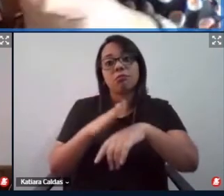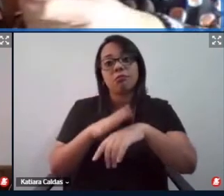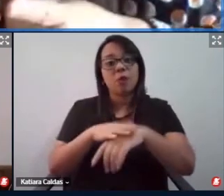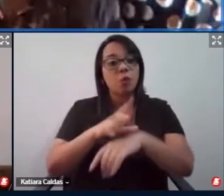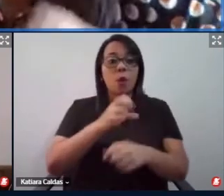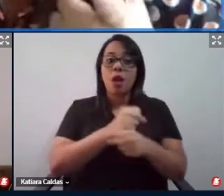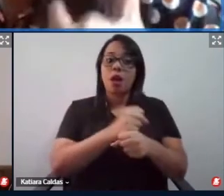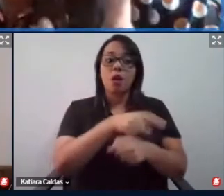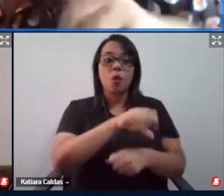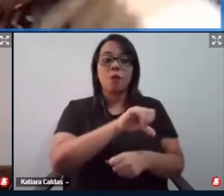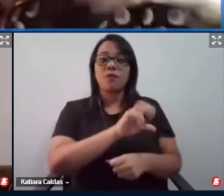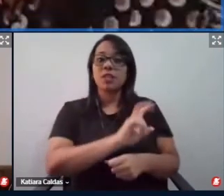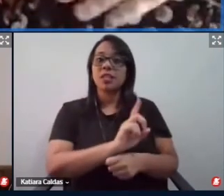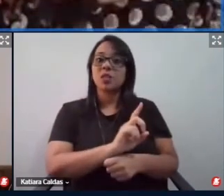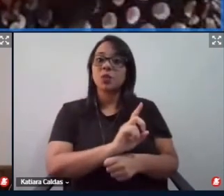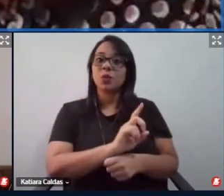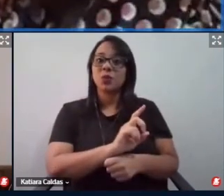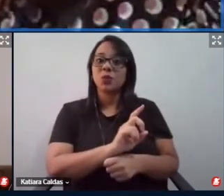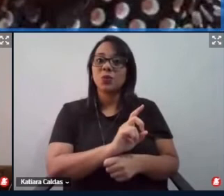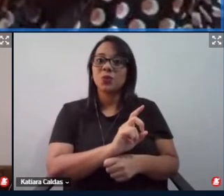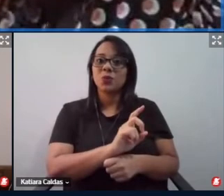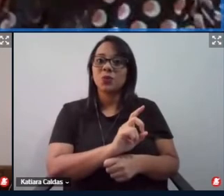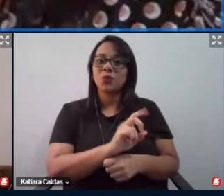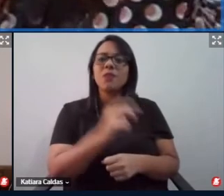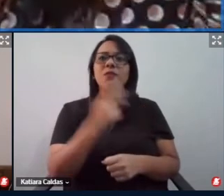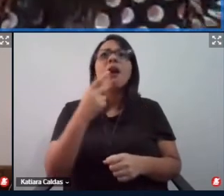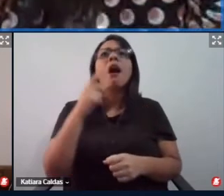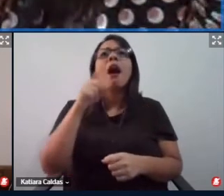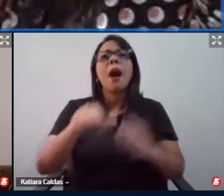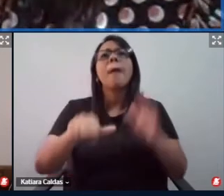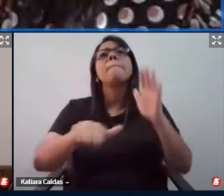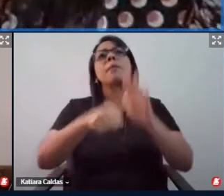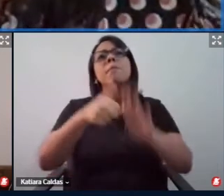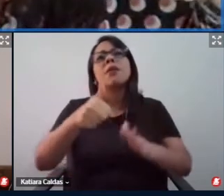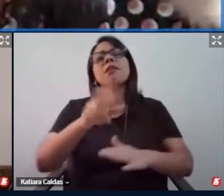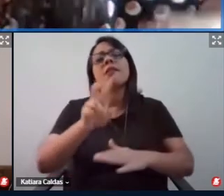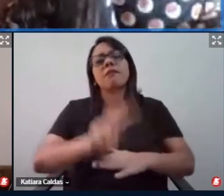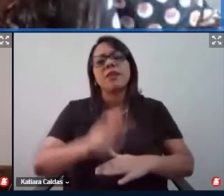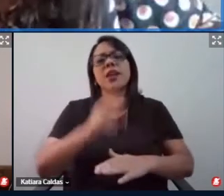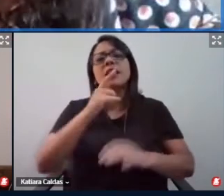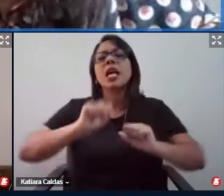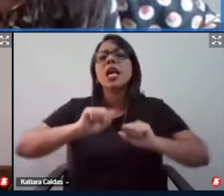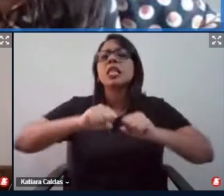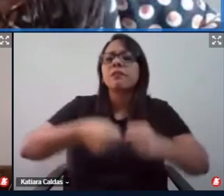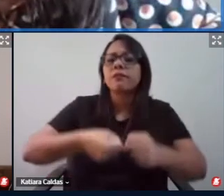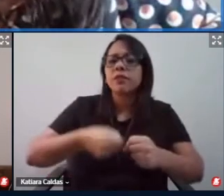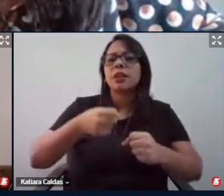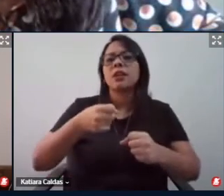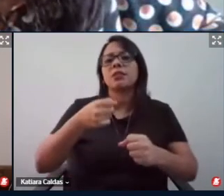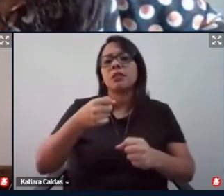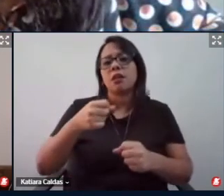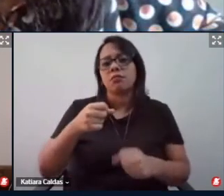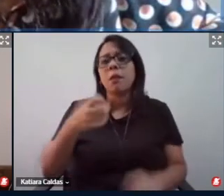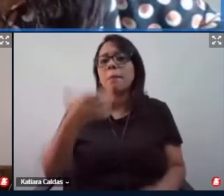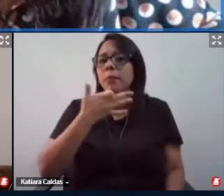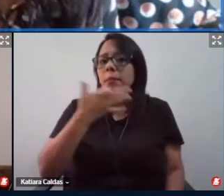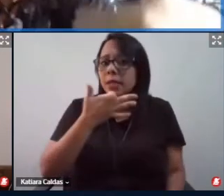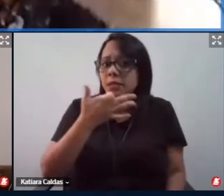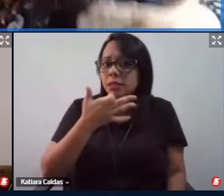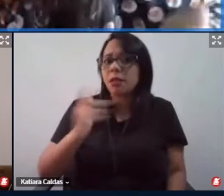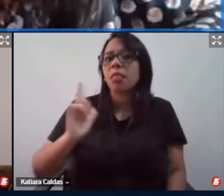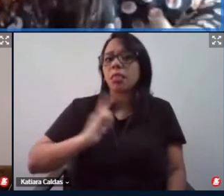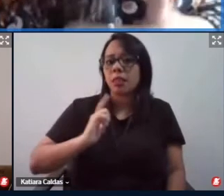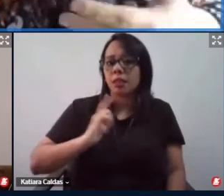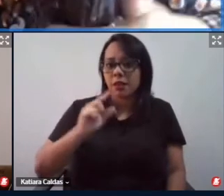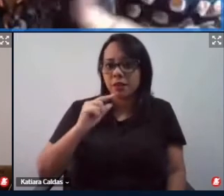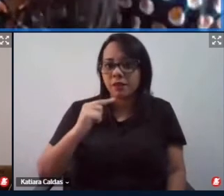95. Na apresentação, tu disseste, ó, foi lá na primeira vez, foi na defesa do Messias, né? Que foi a